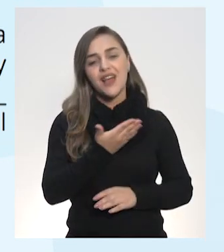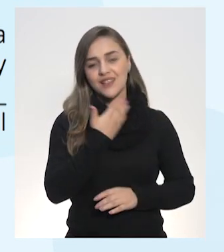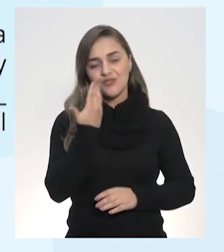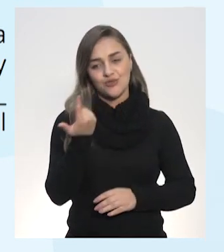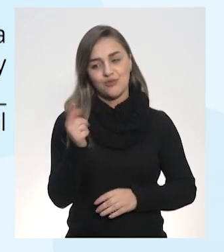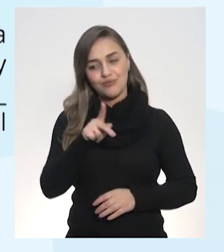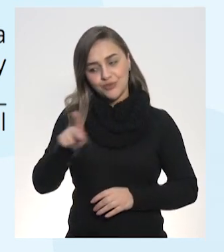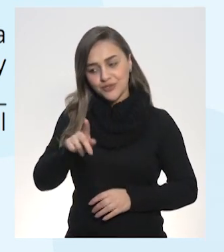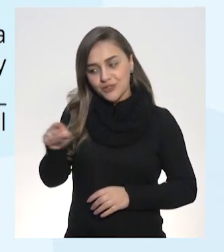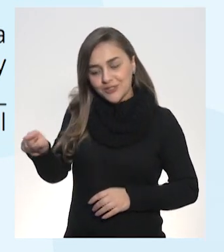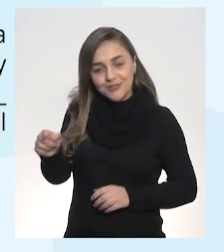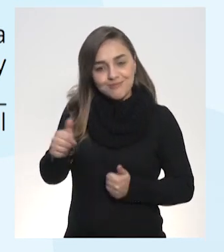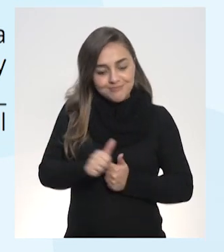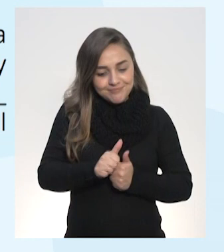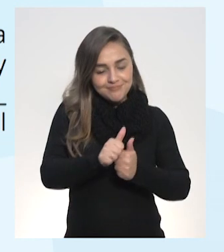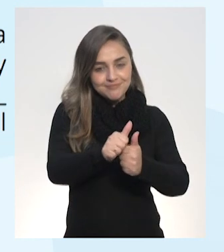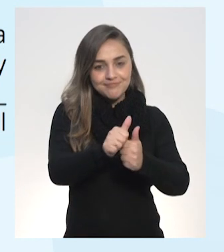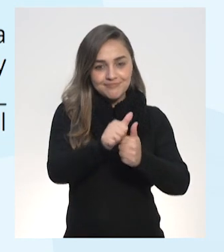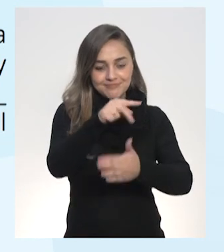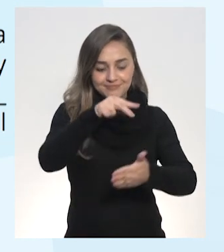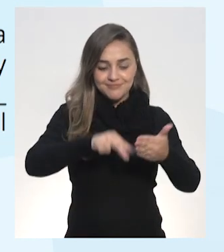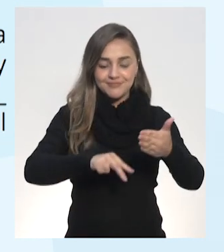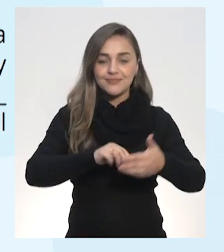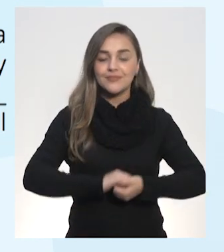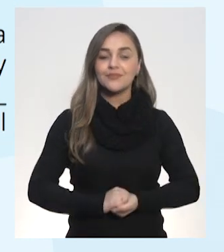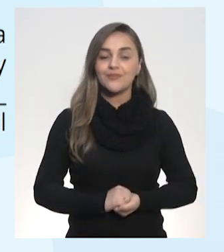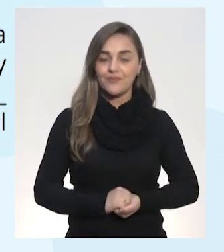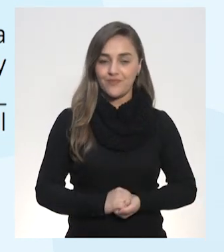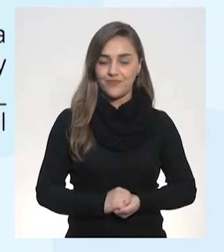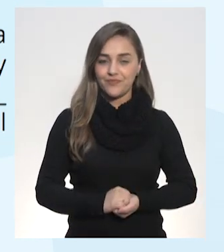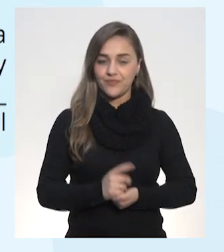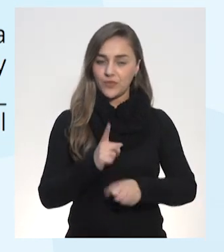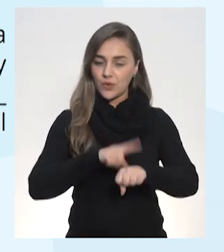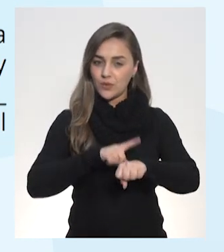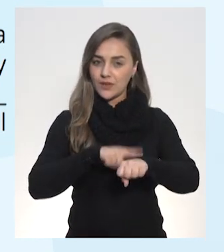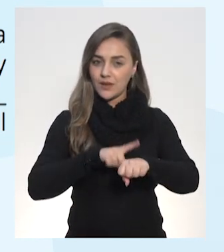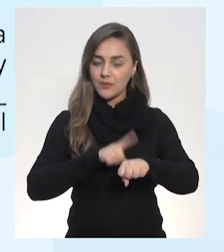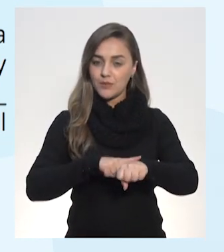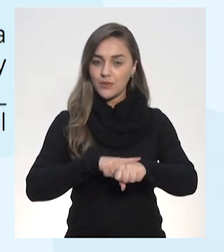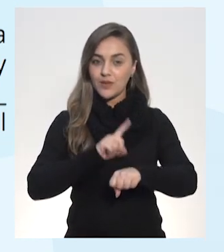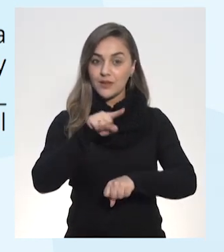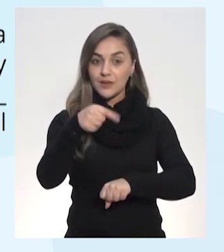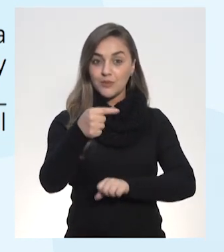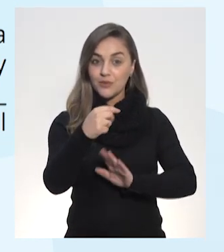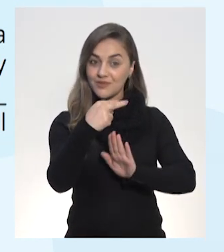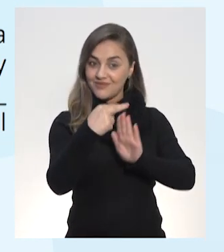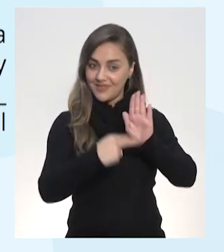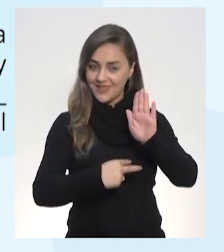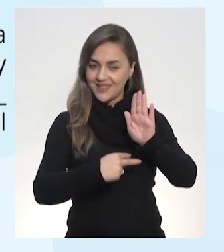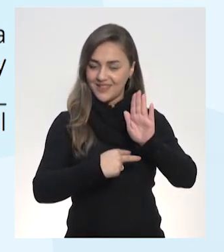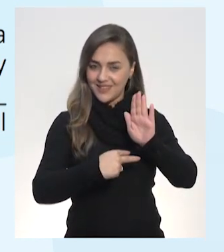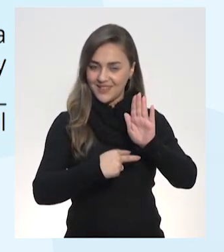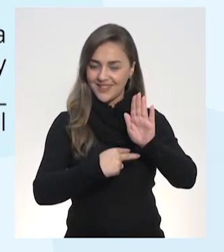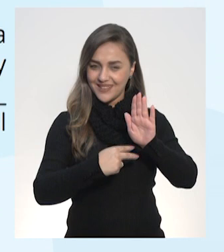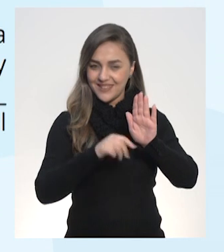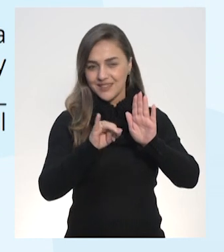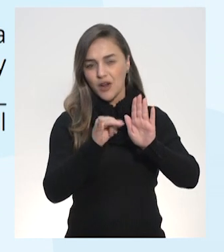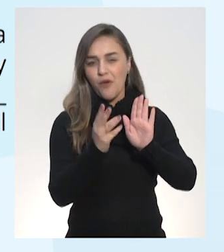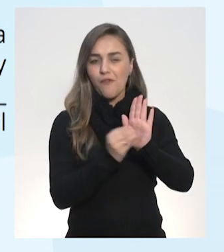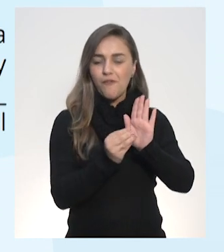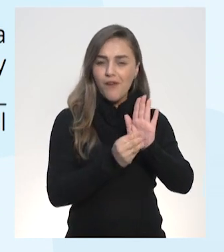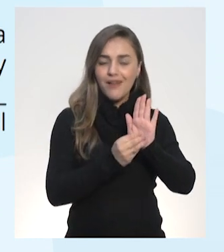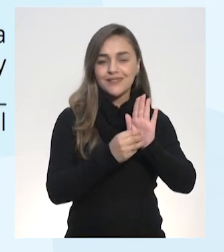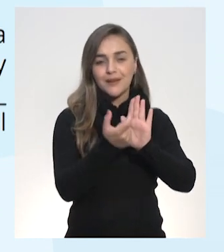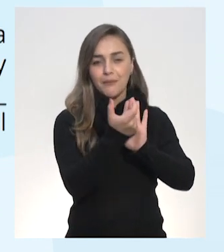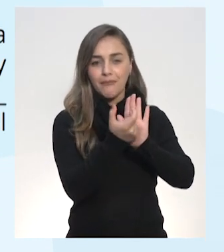moderadora, tá? Então, vamos lá. A gente vai dar um tempinho para vocês, depois a gente vai ler, porque senão vai ficar faltando as palavras, lógico. Então, vamos dar 2 minutinhos